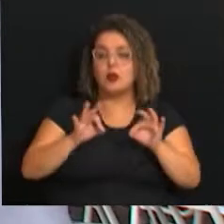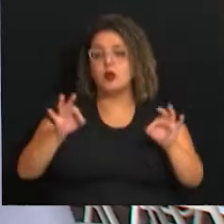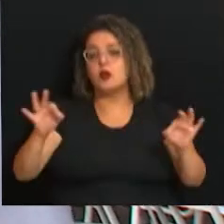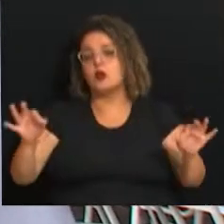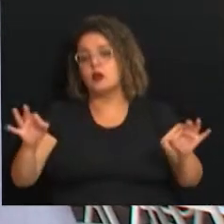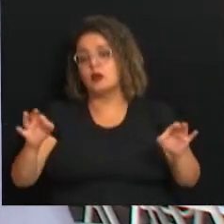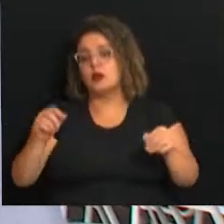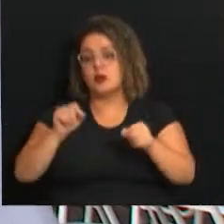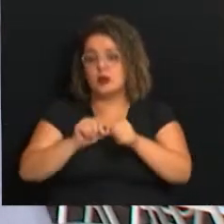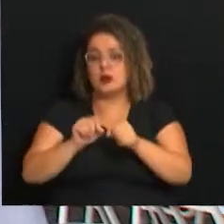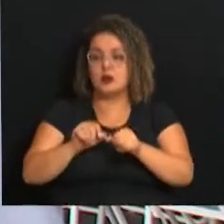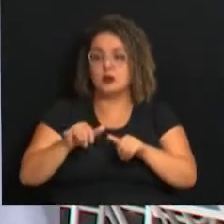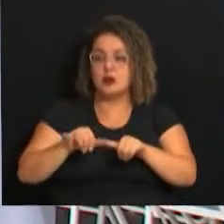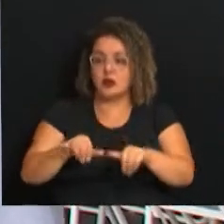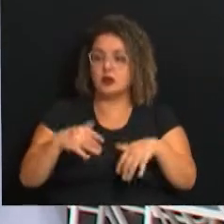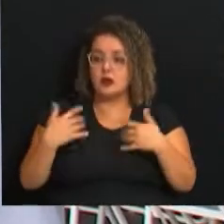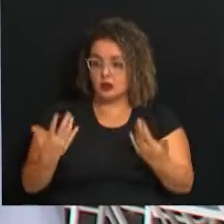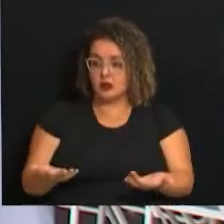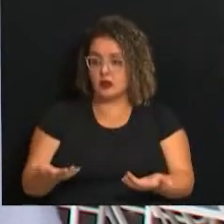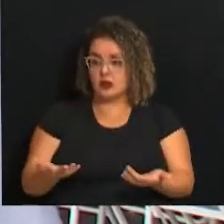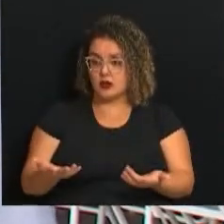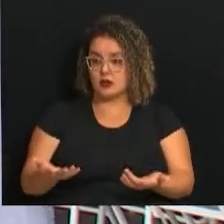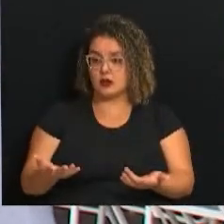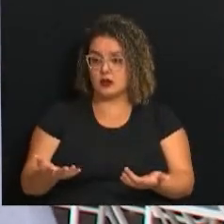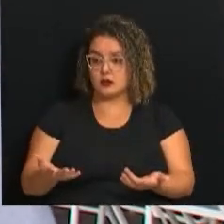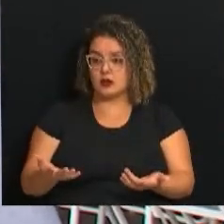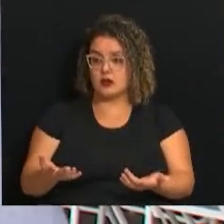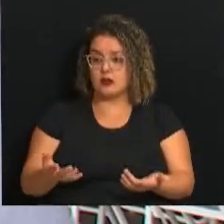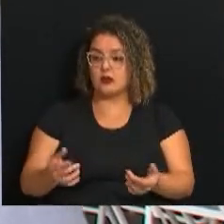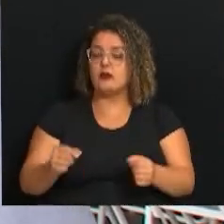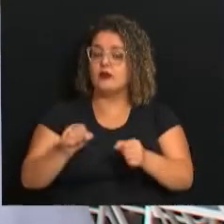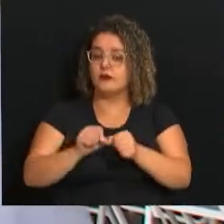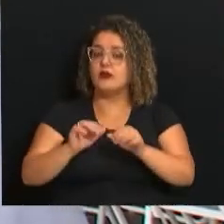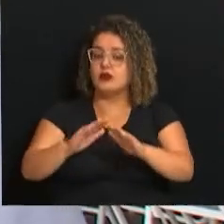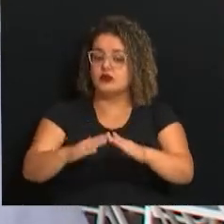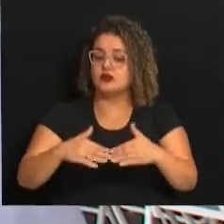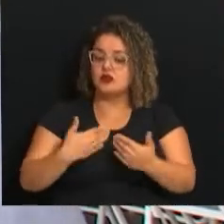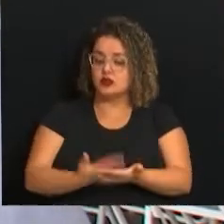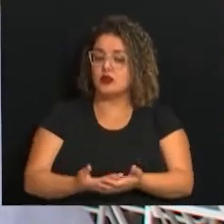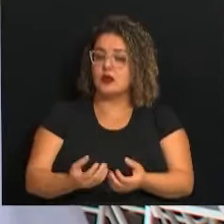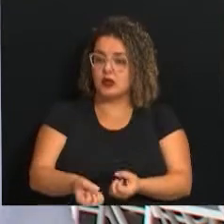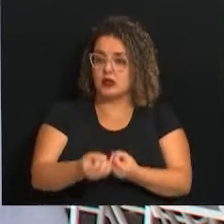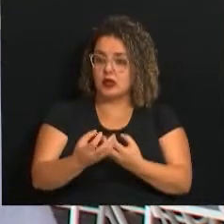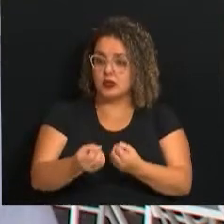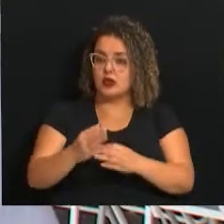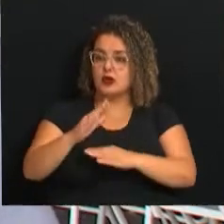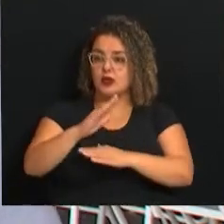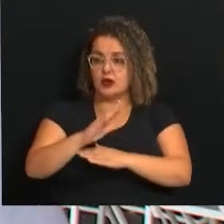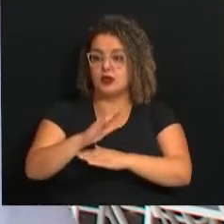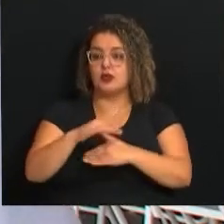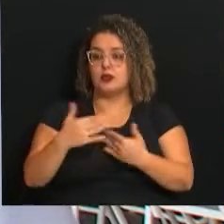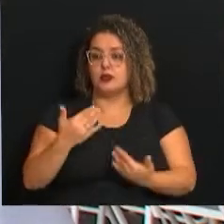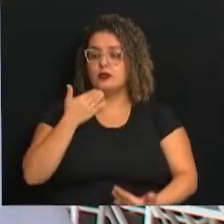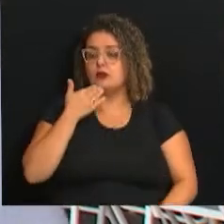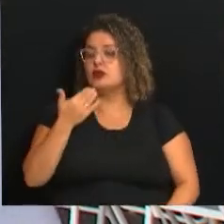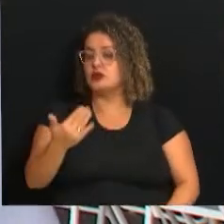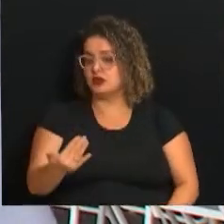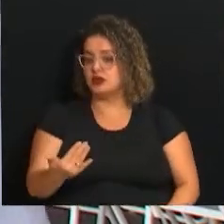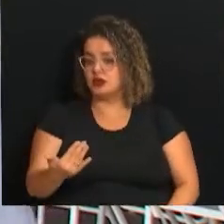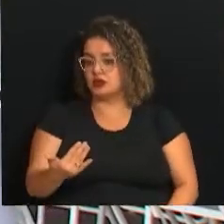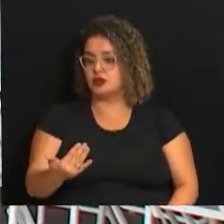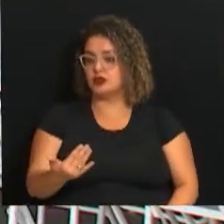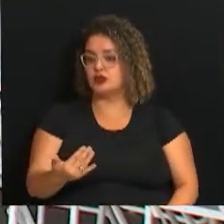eles tinham que se deslocar muito longe para poder fazer a cor sendo assim achei pertinente fazer um requerimento de informação via Câmara